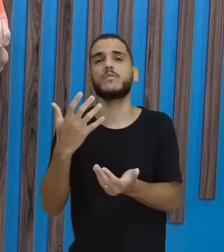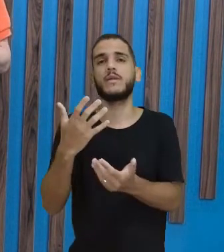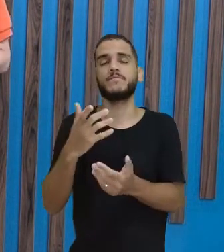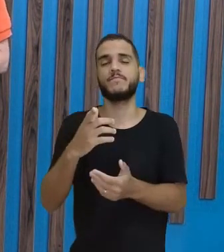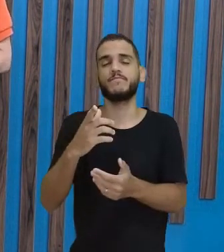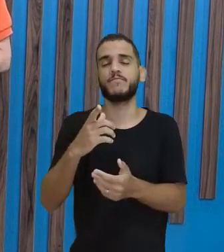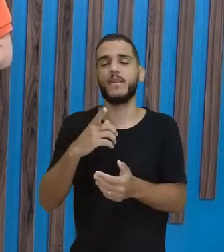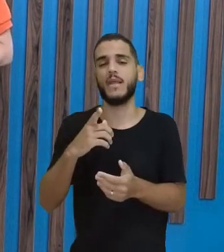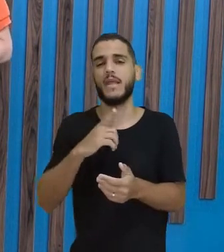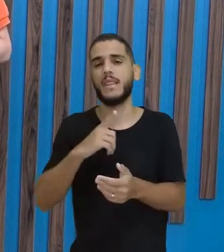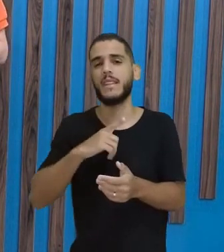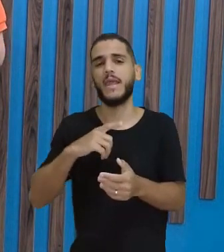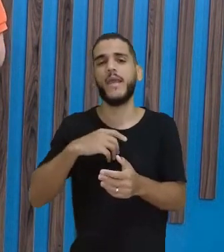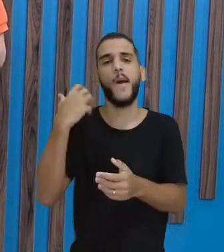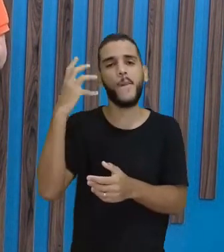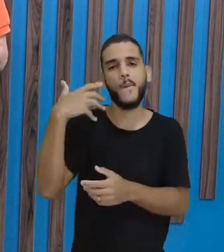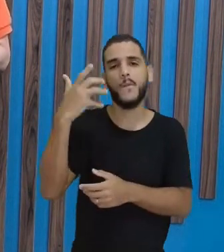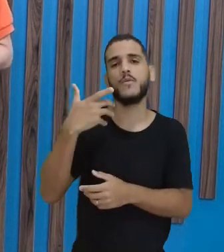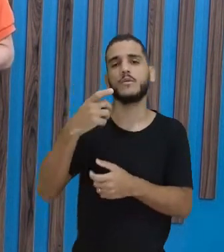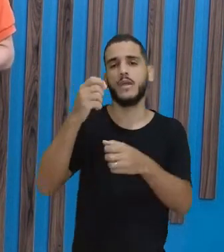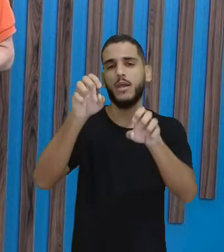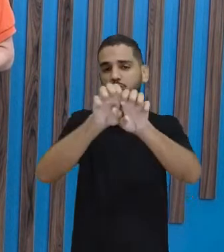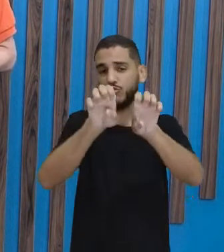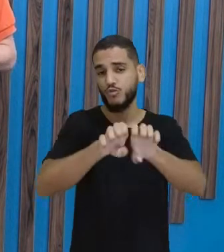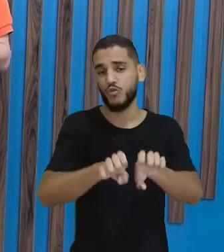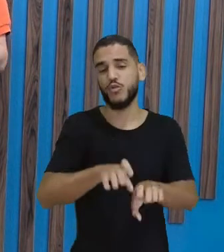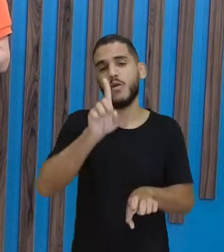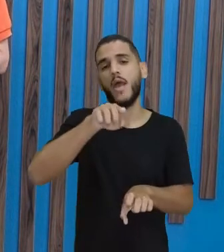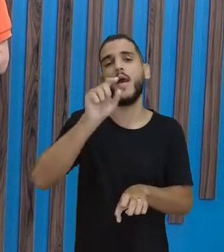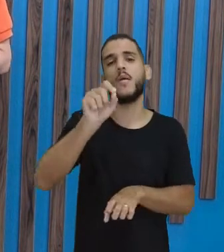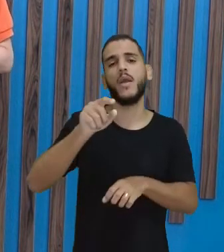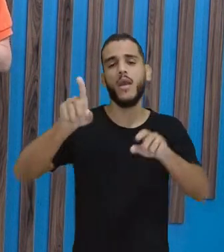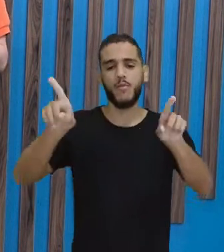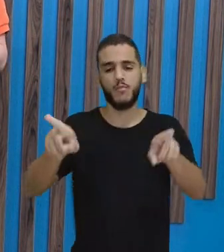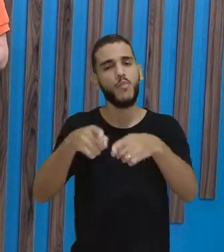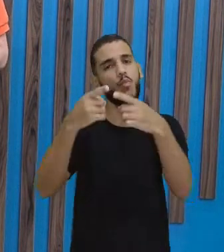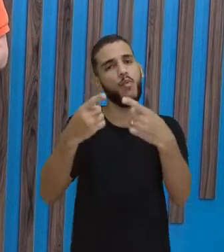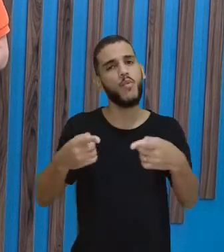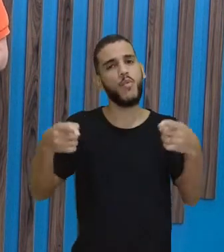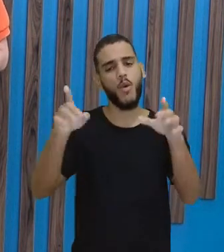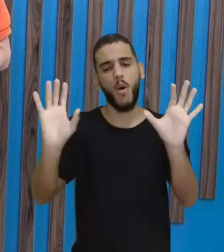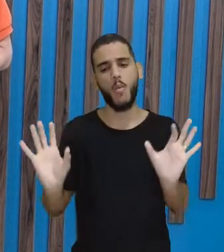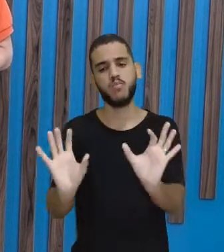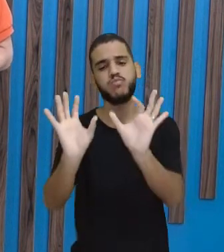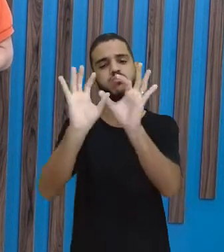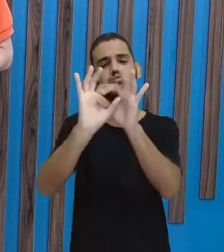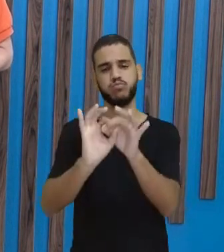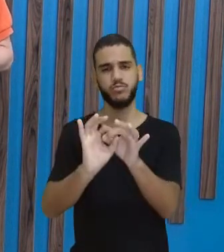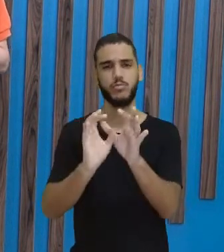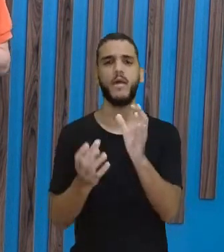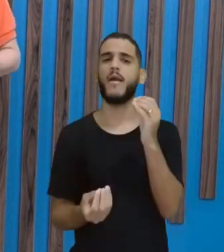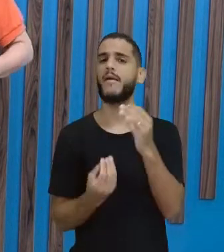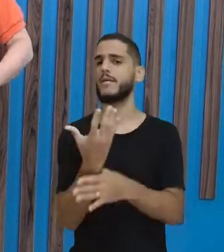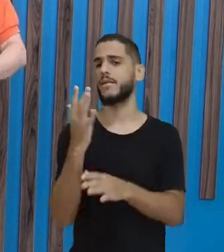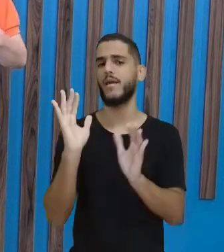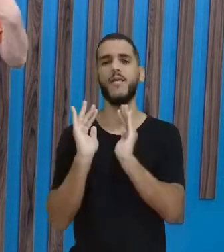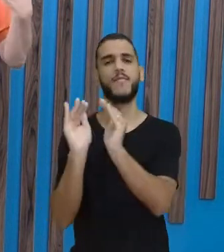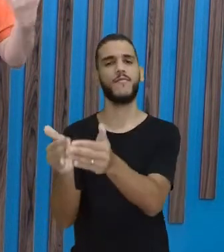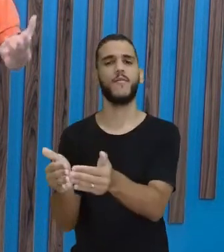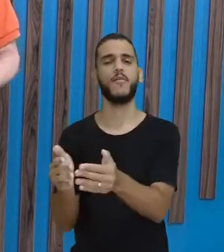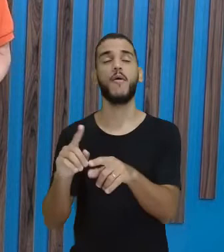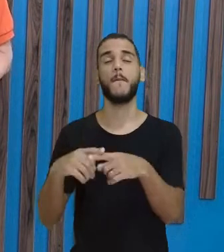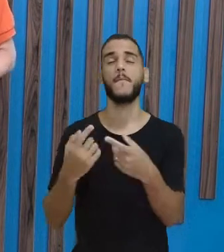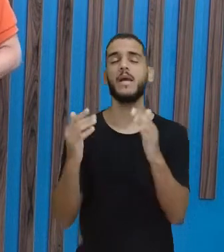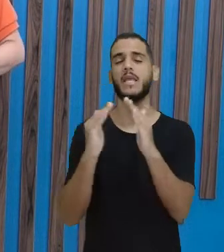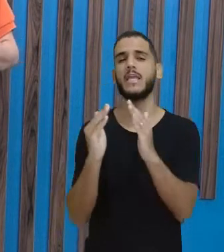pessoa toca violão, aquilo ali tudo denota harmonia. Ela foi feita para isso. Então, se você coloca um som muito alto na